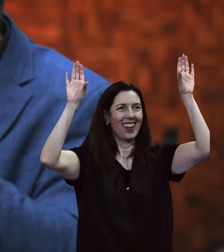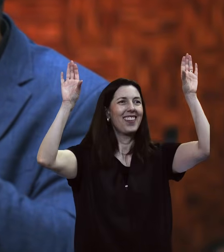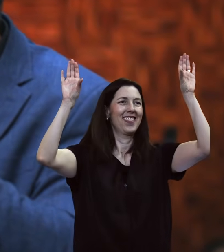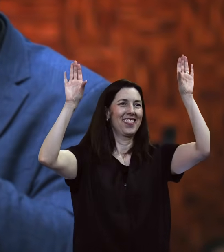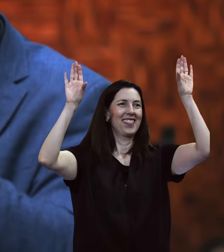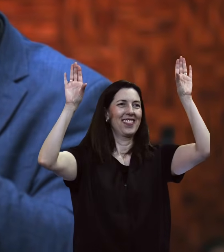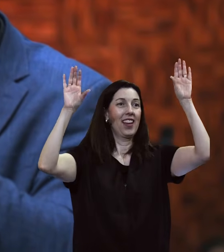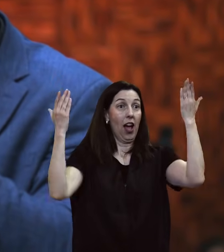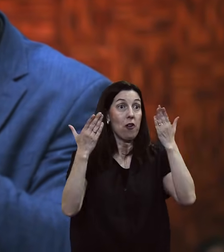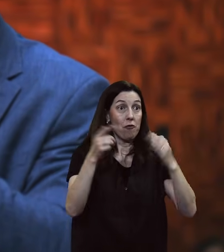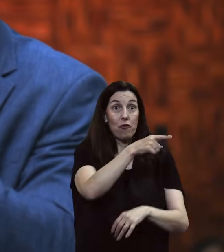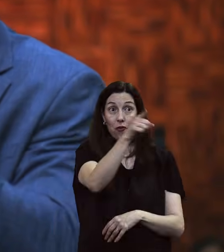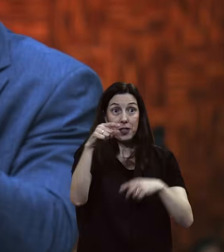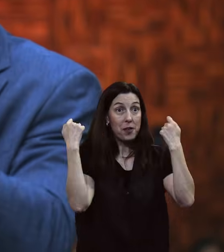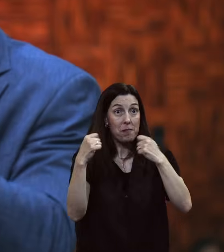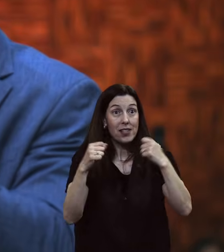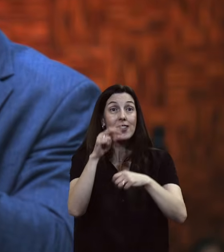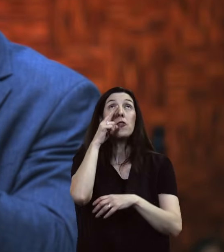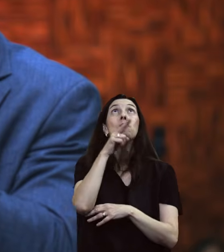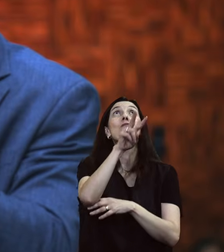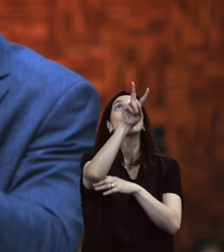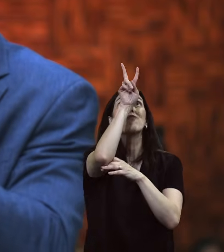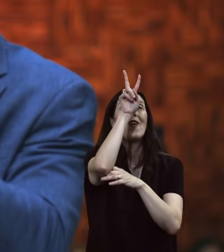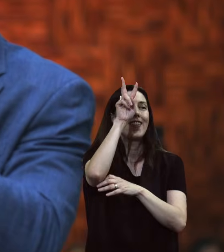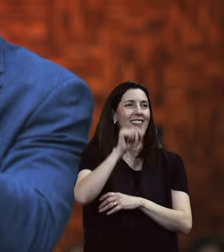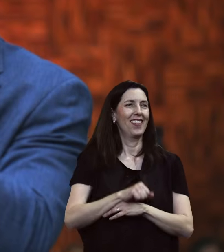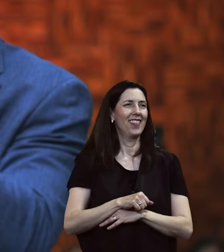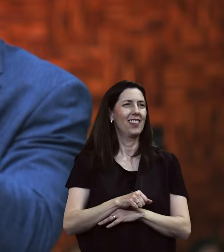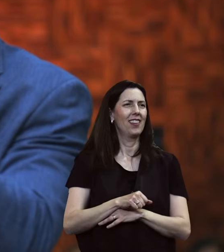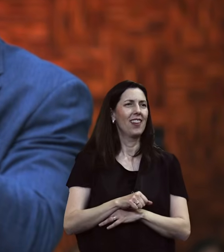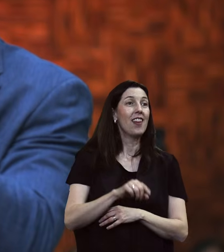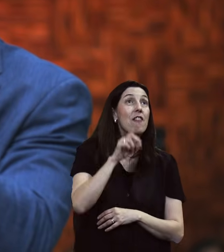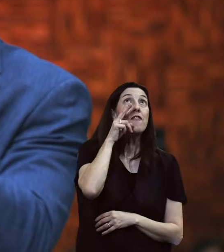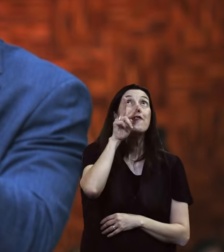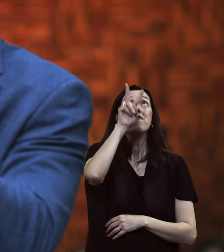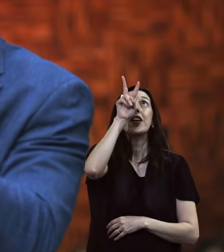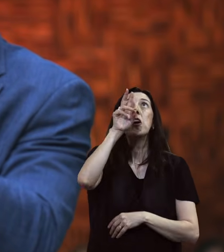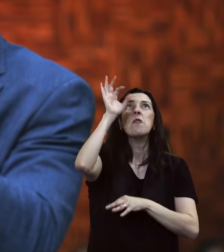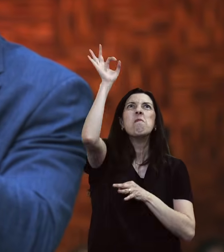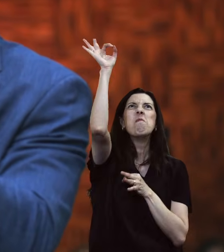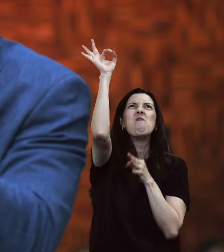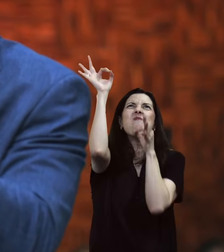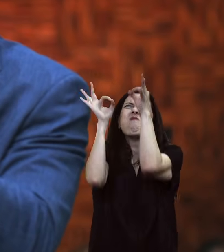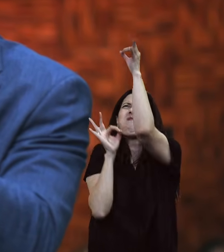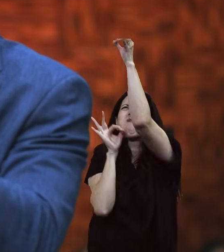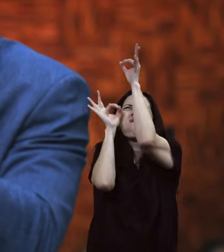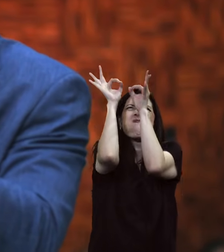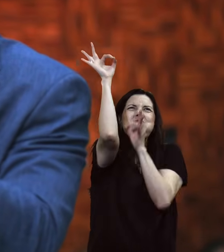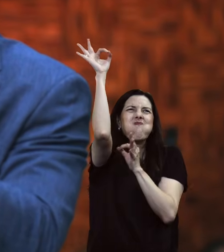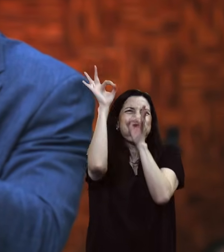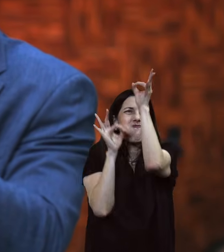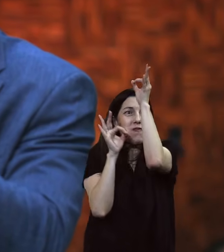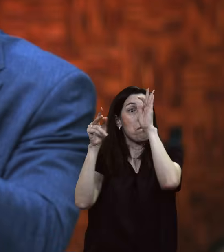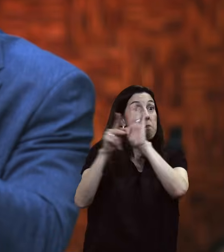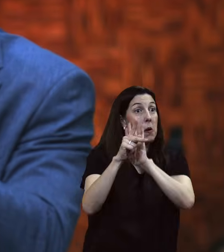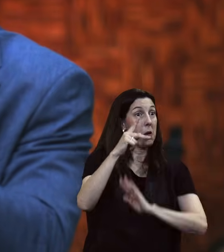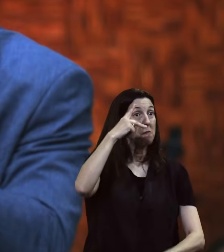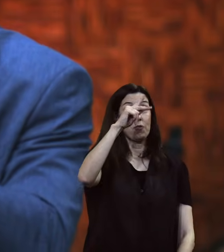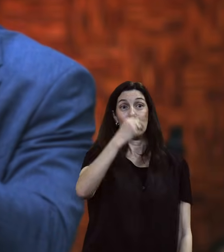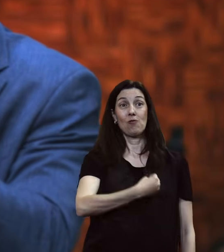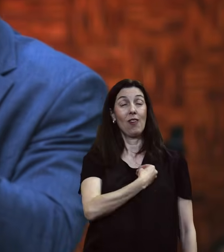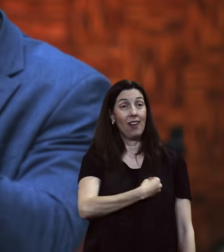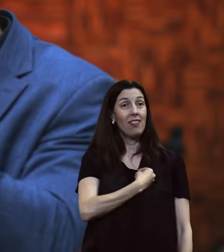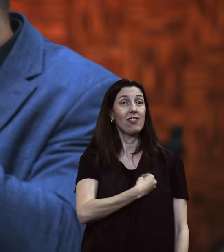para trás. Olha para a janela. Os propósitos de Deus são maiores para